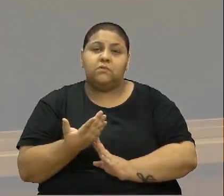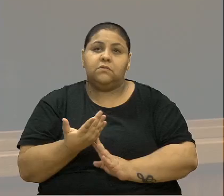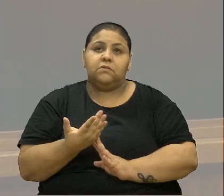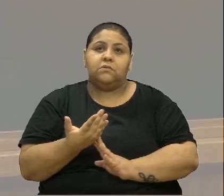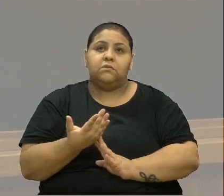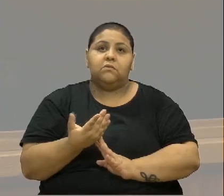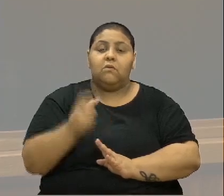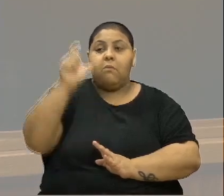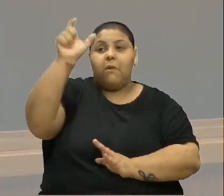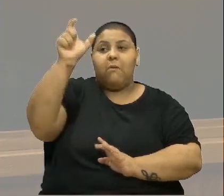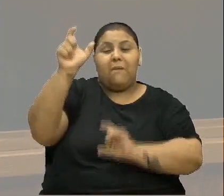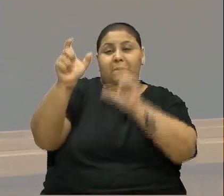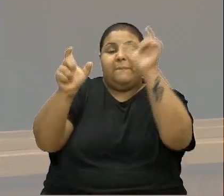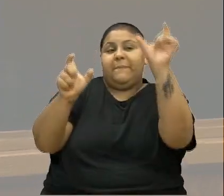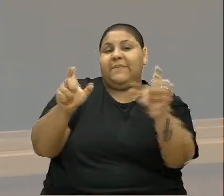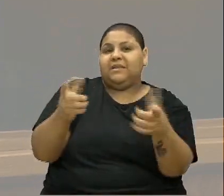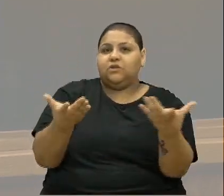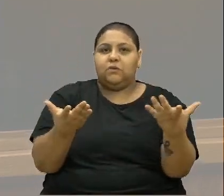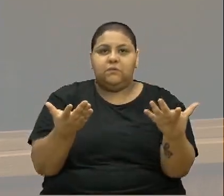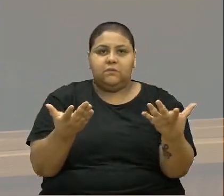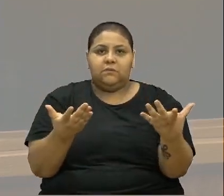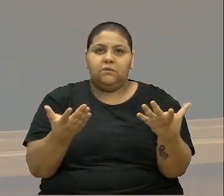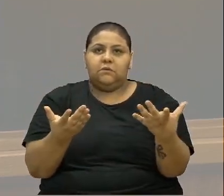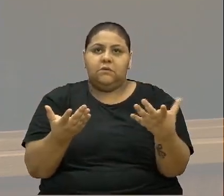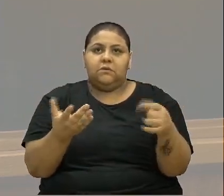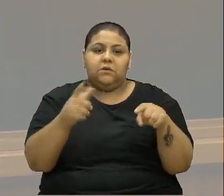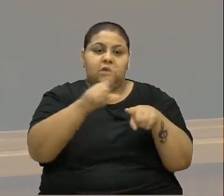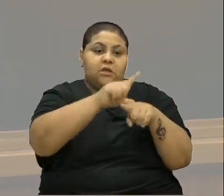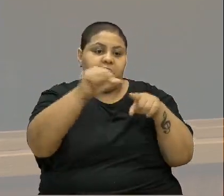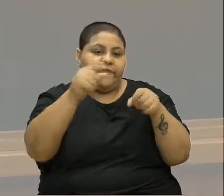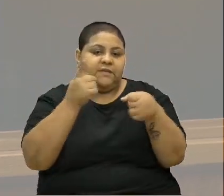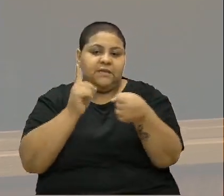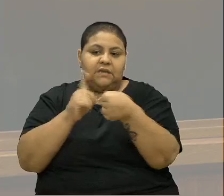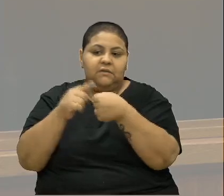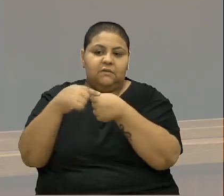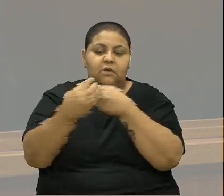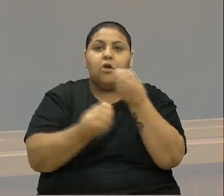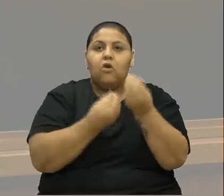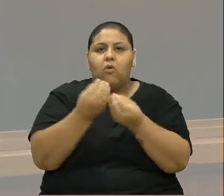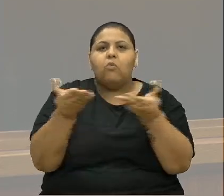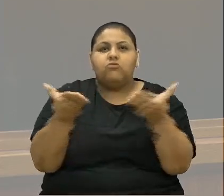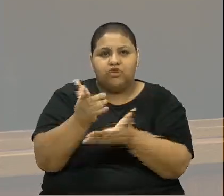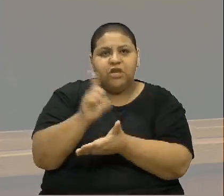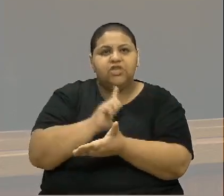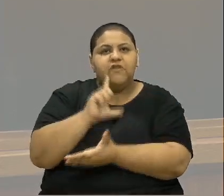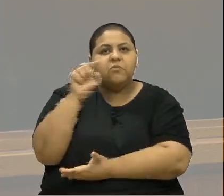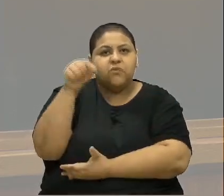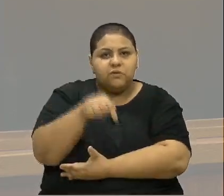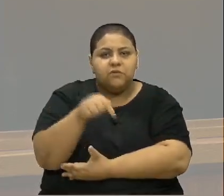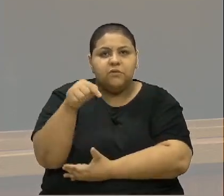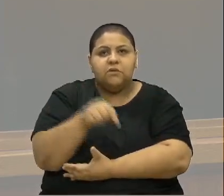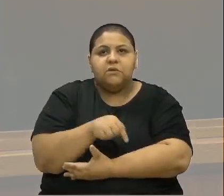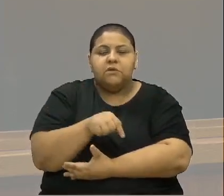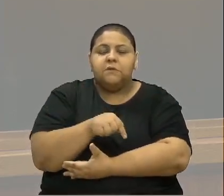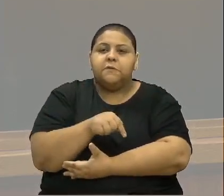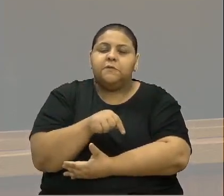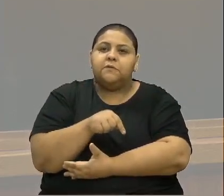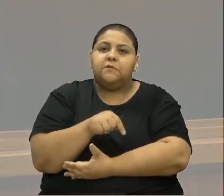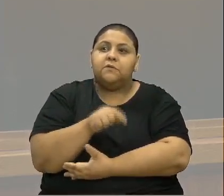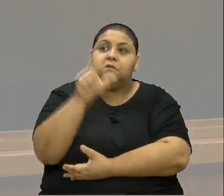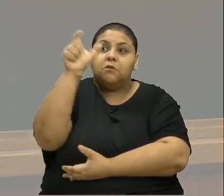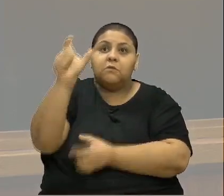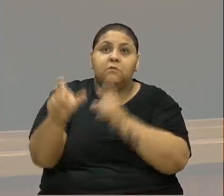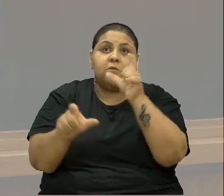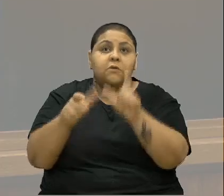uma pessoa que vai sair da nossa cidade, como nós já tivemos aqui há pouco, né, pessoas